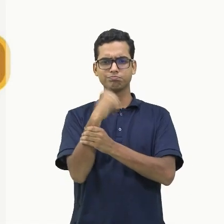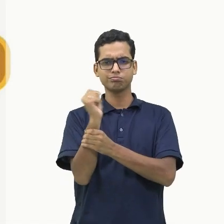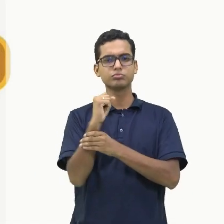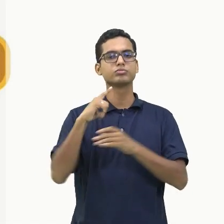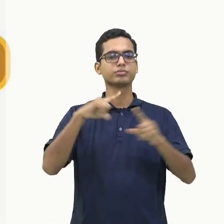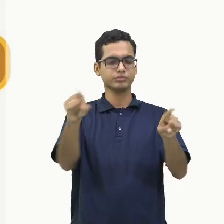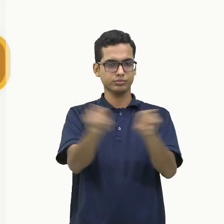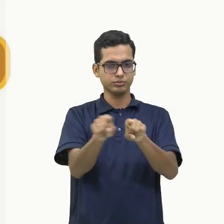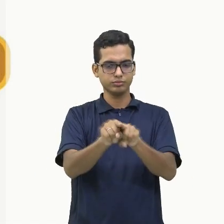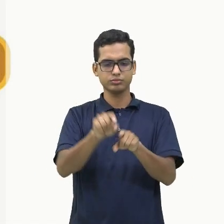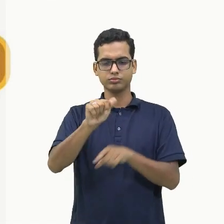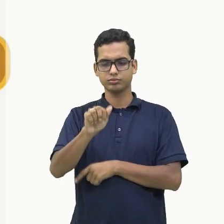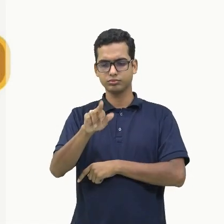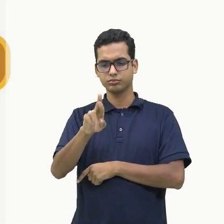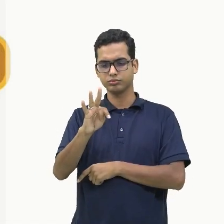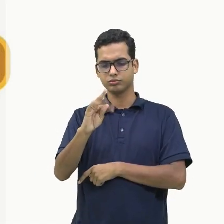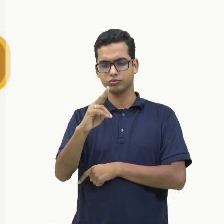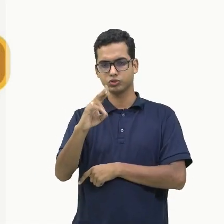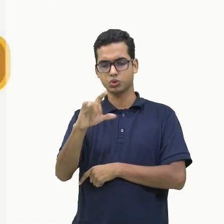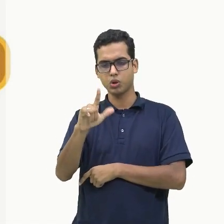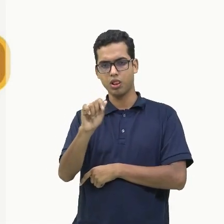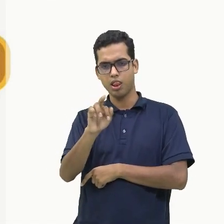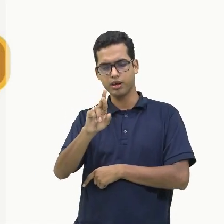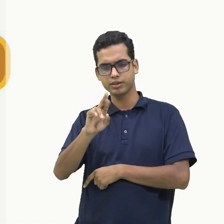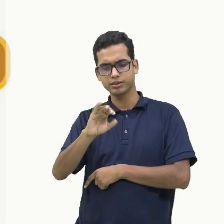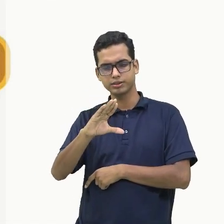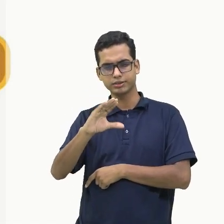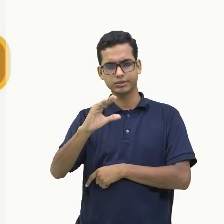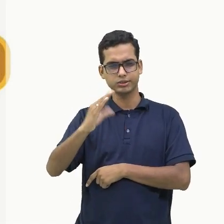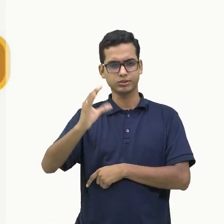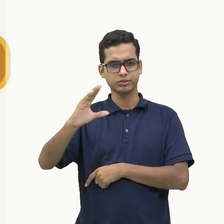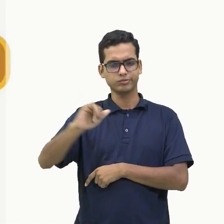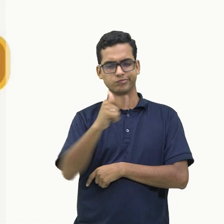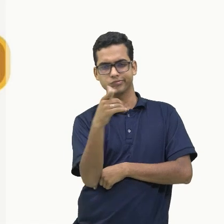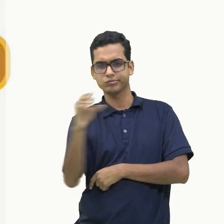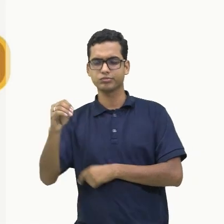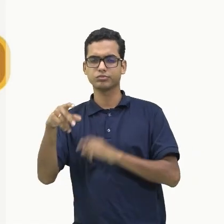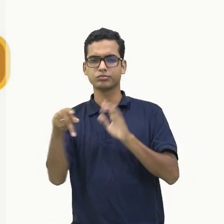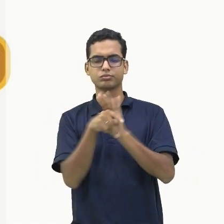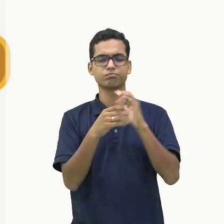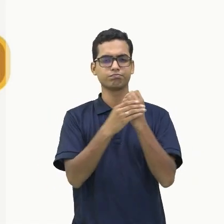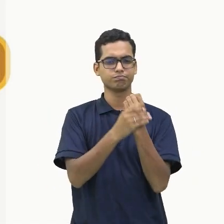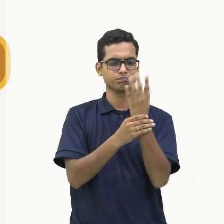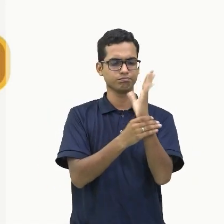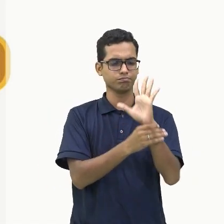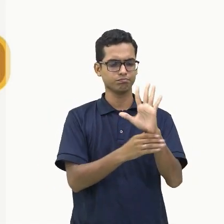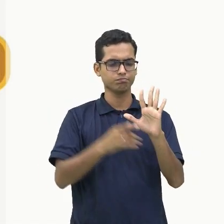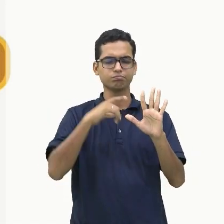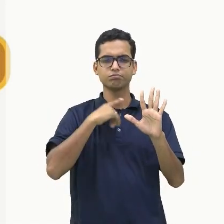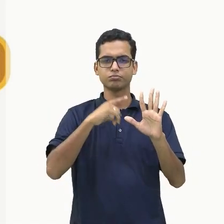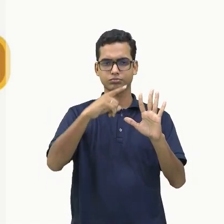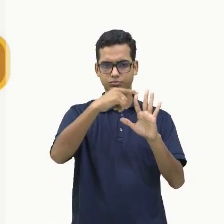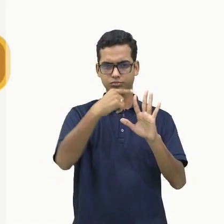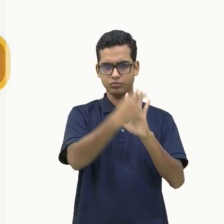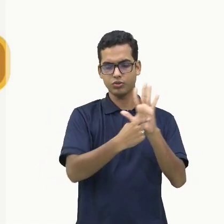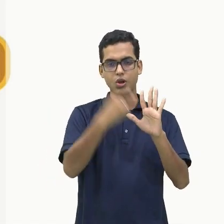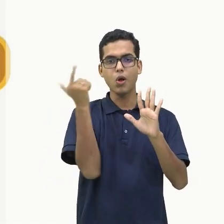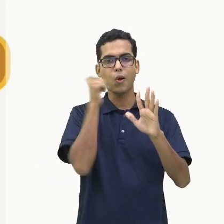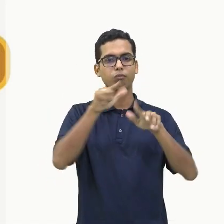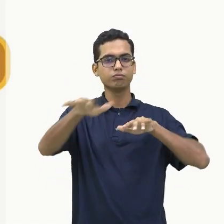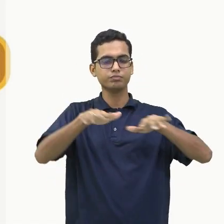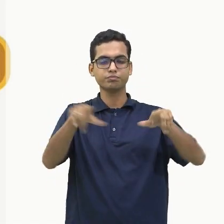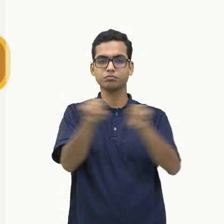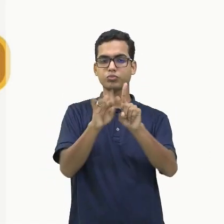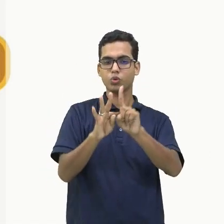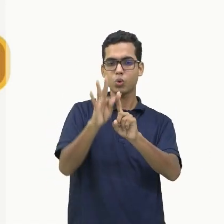além disso, ela também vai atuar na regulação da temperatura corporal. Quando nós estamos com muito calor, o